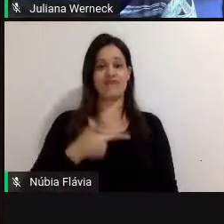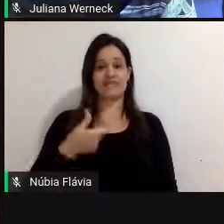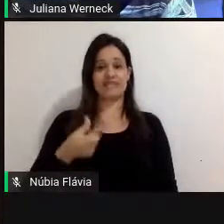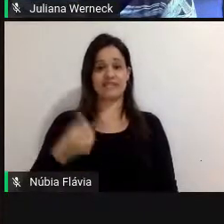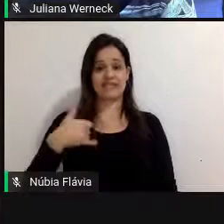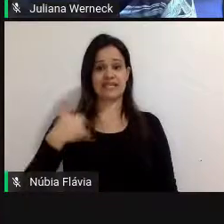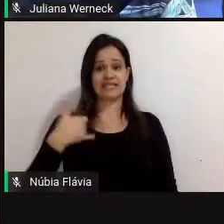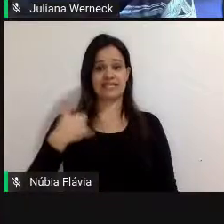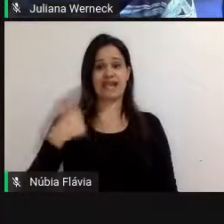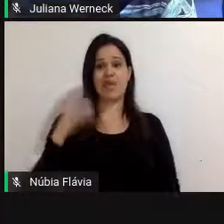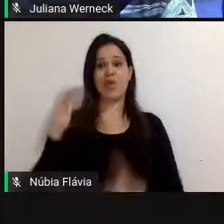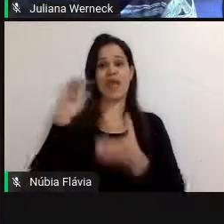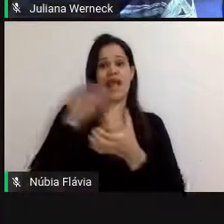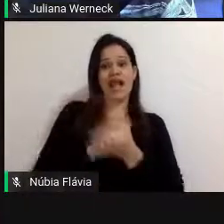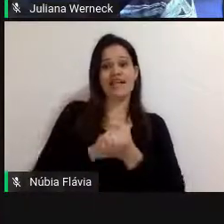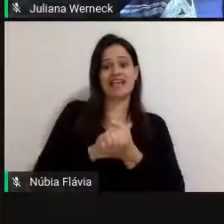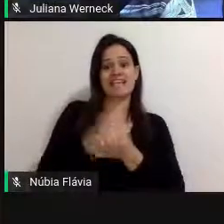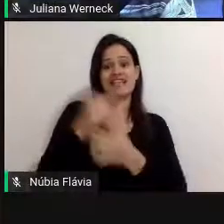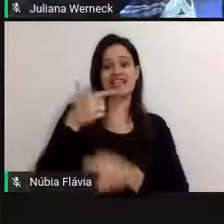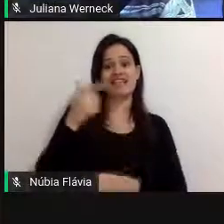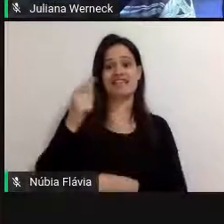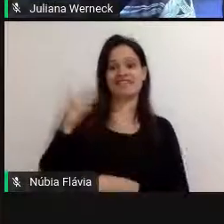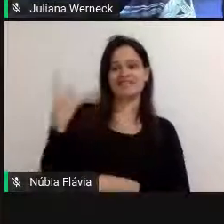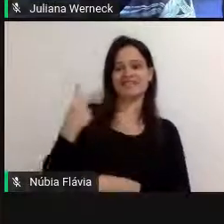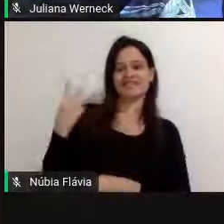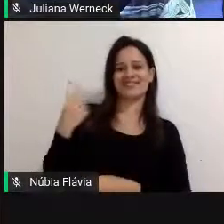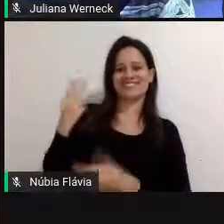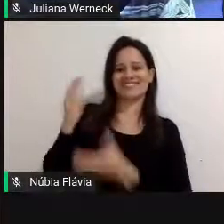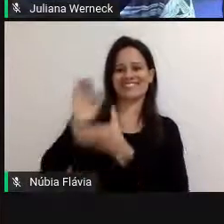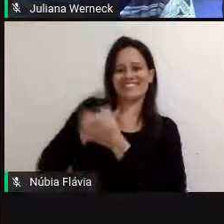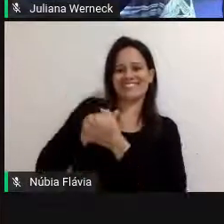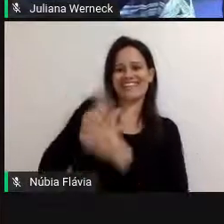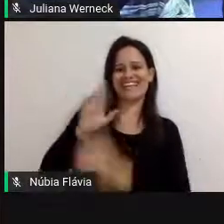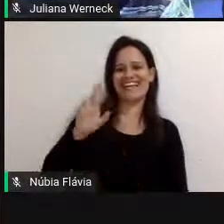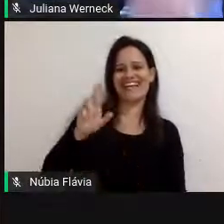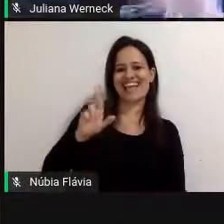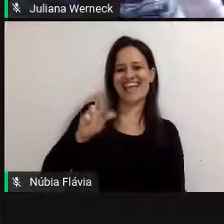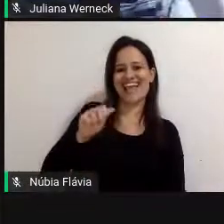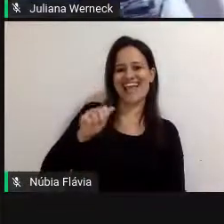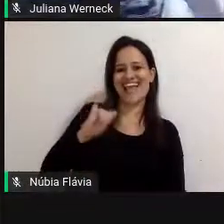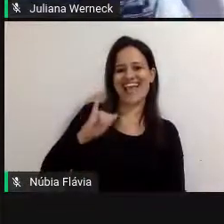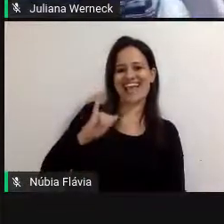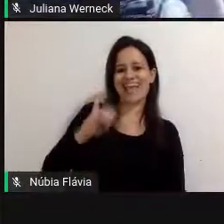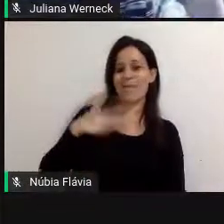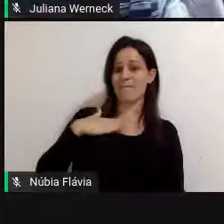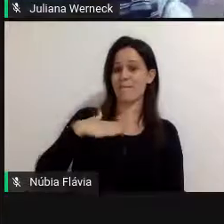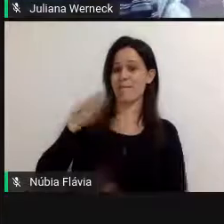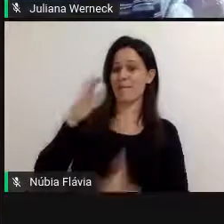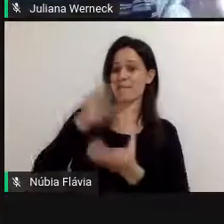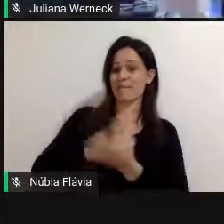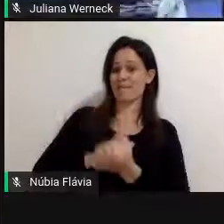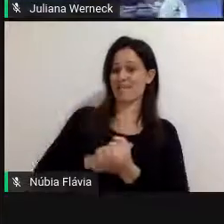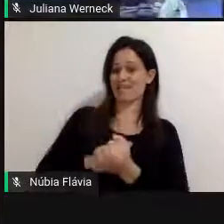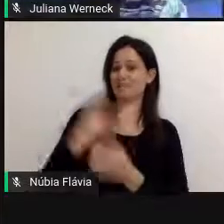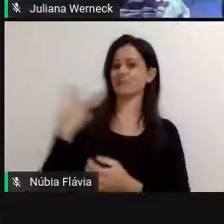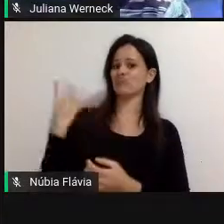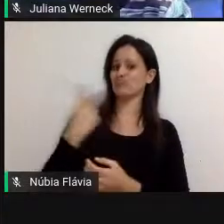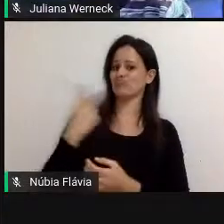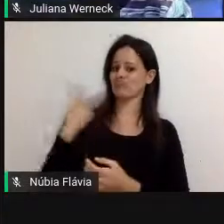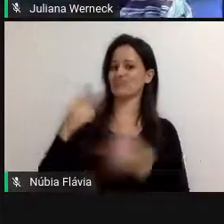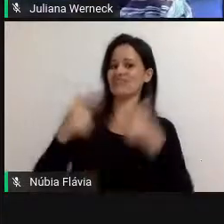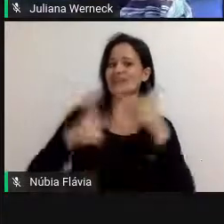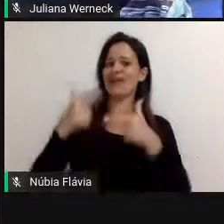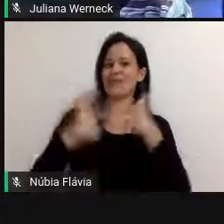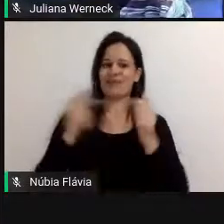anos com o Raí. Cadê o Raí? Chega aqui, Raí. Esse é o Raí, meu marido. Tudo bem, pessoal? Trabalhamos juntos.